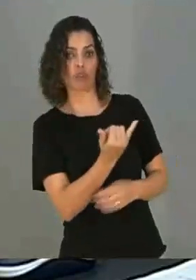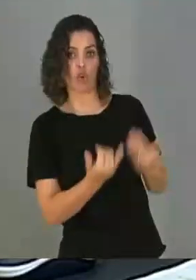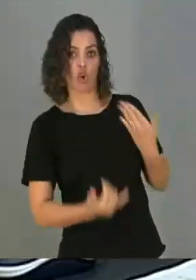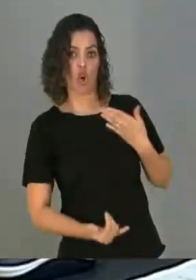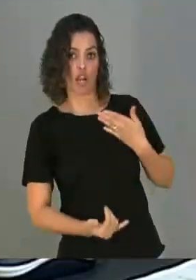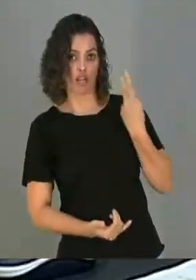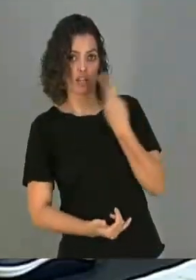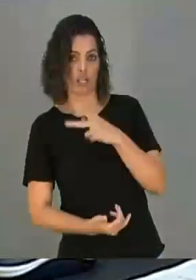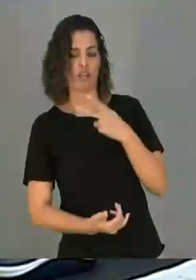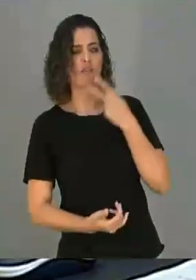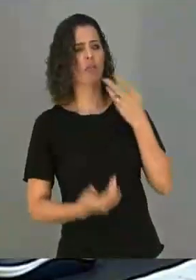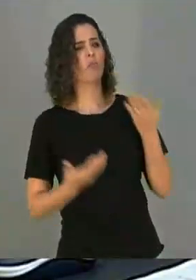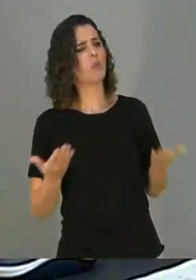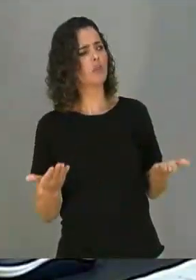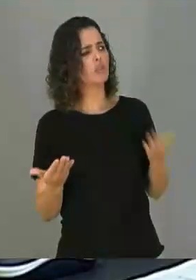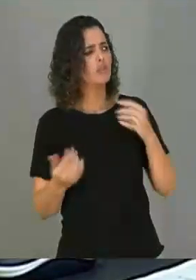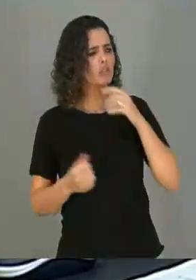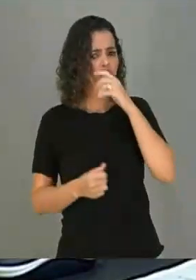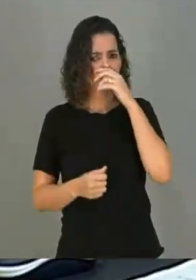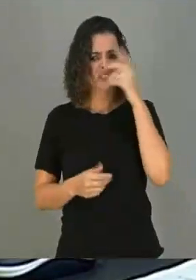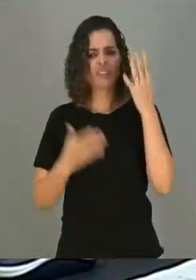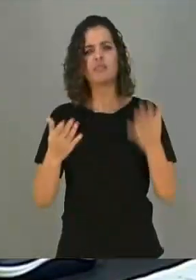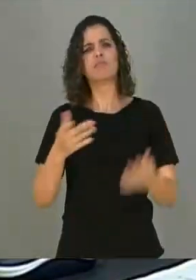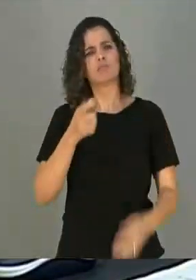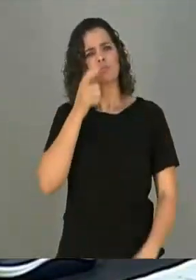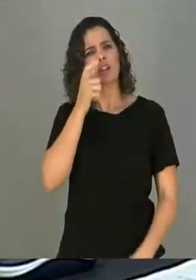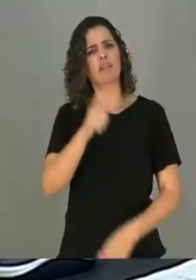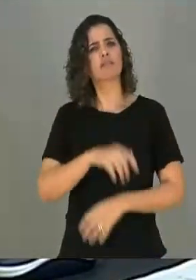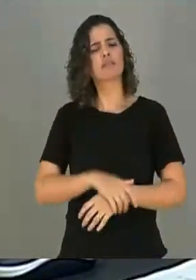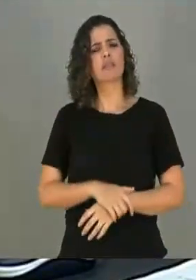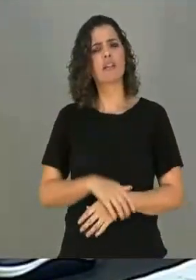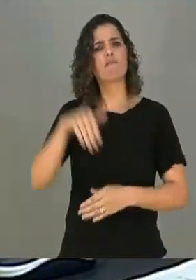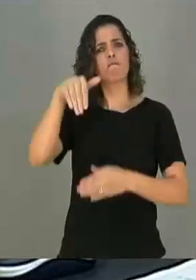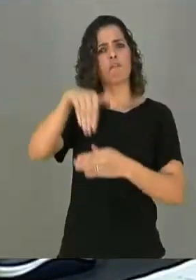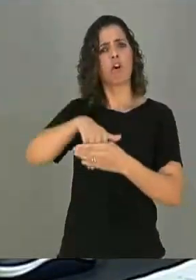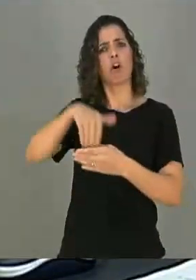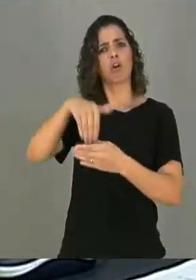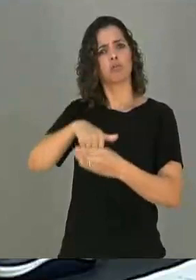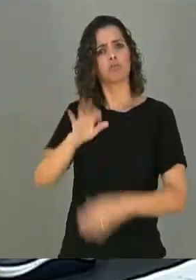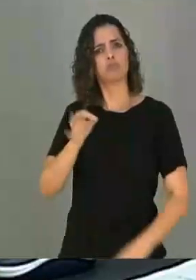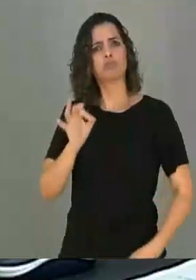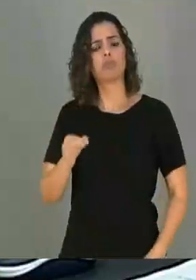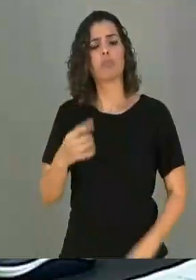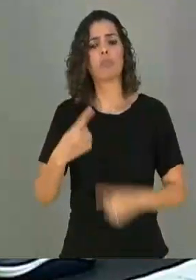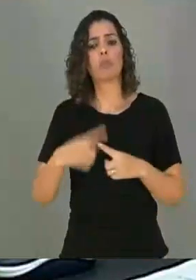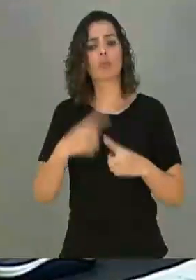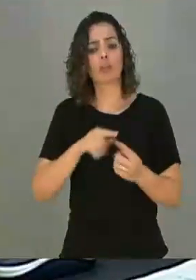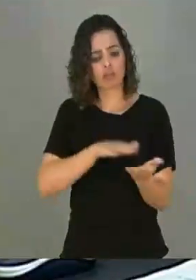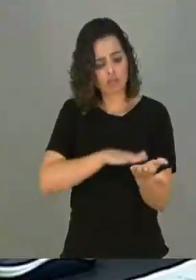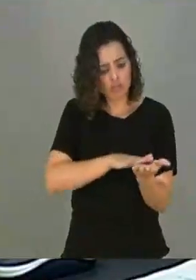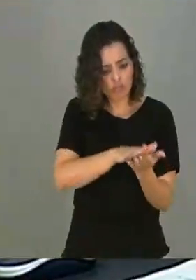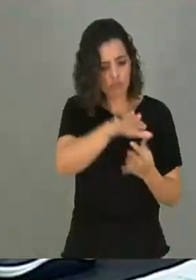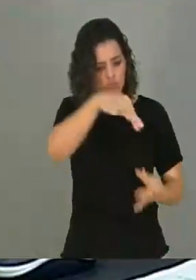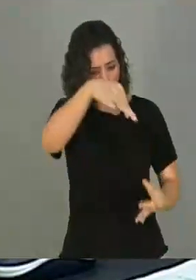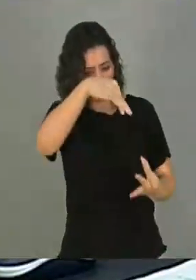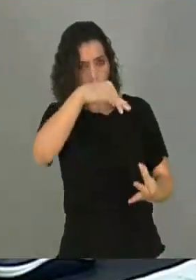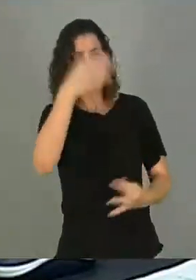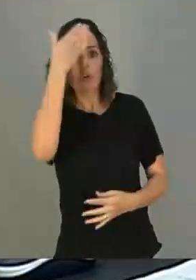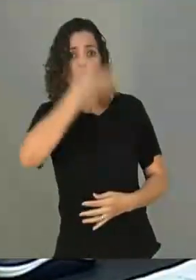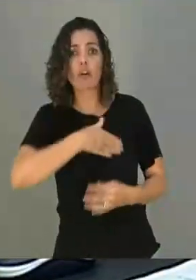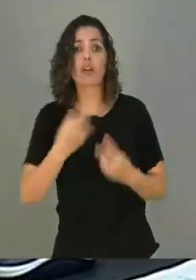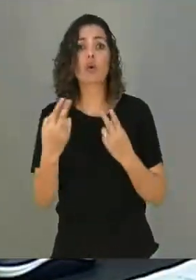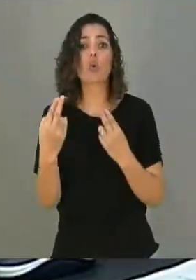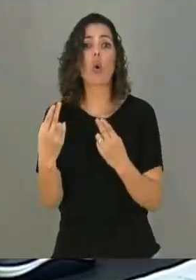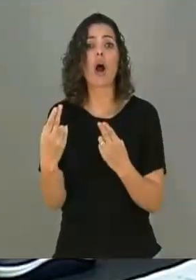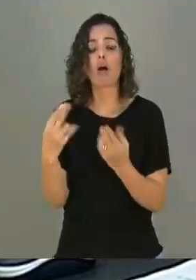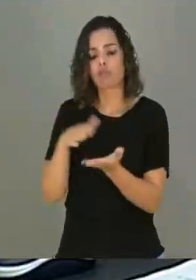colega dele: poxa, rapaz, interessante esse negócio de voto, né? Por que não tem um comprovante igual como a gente dá aqui nos carros para